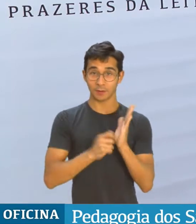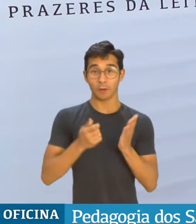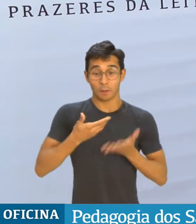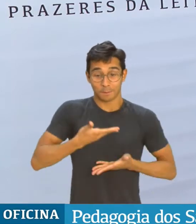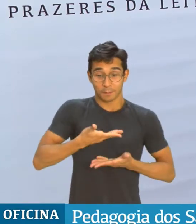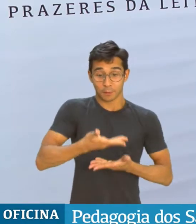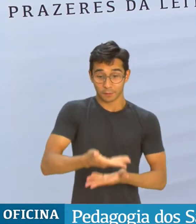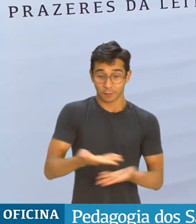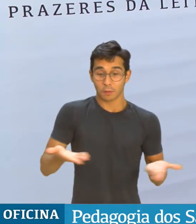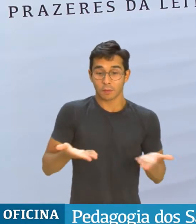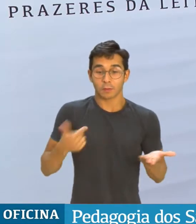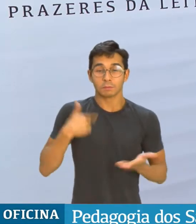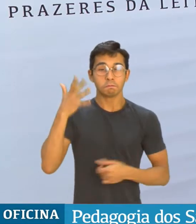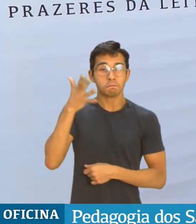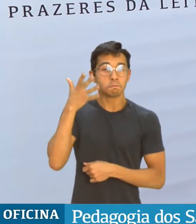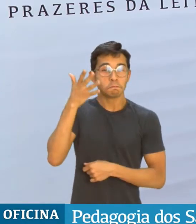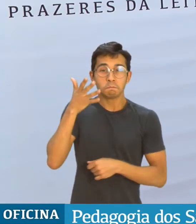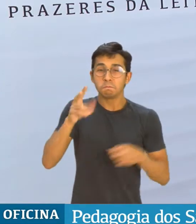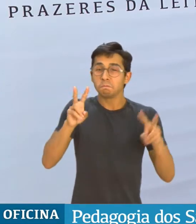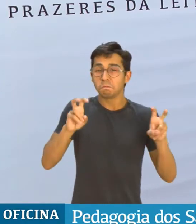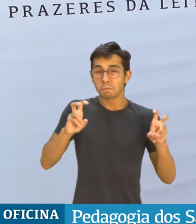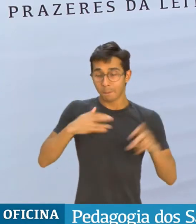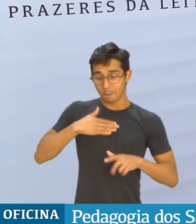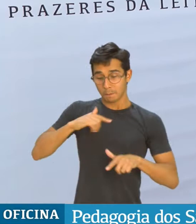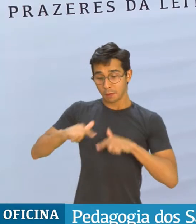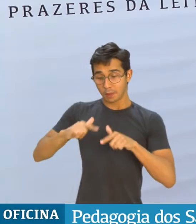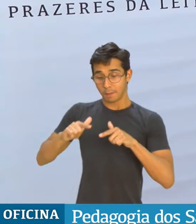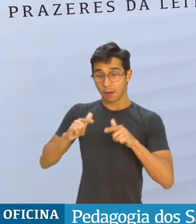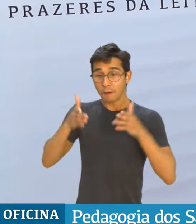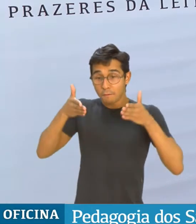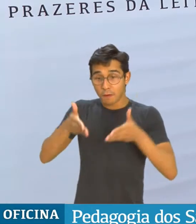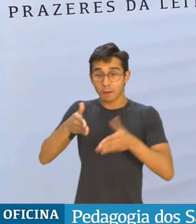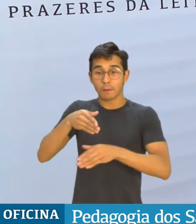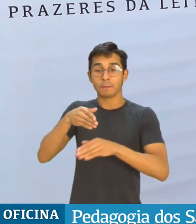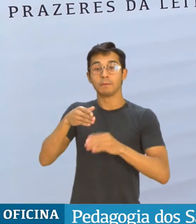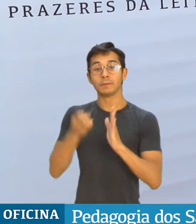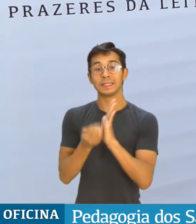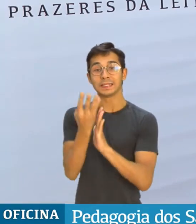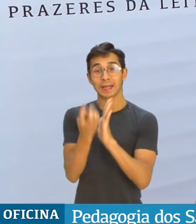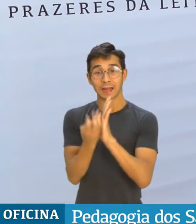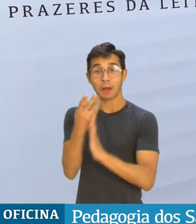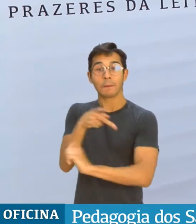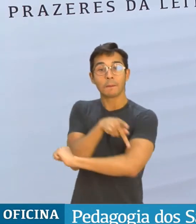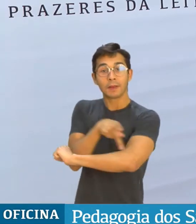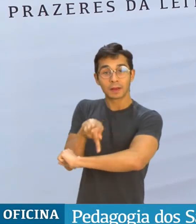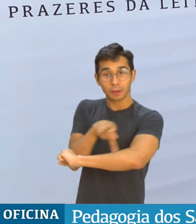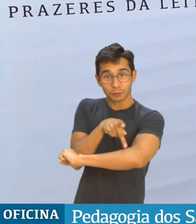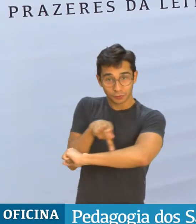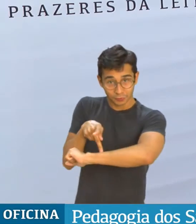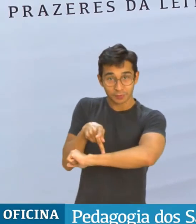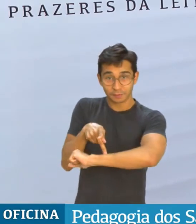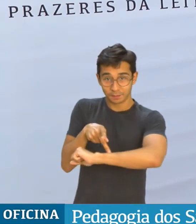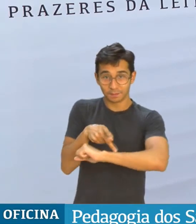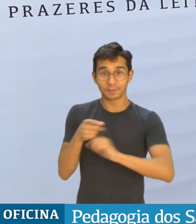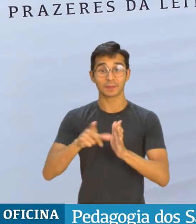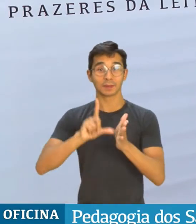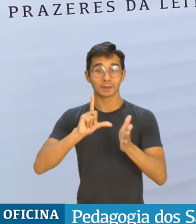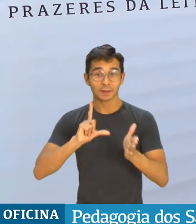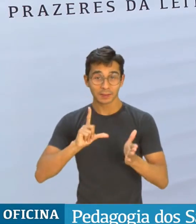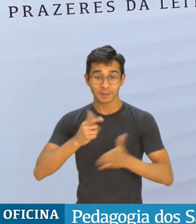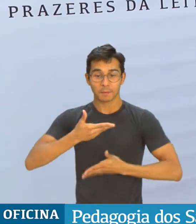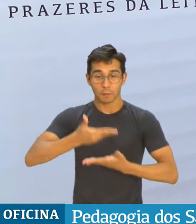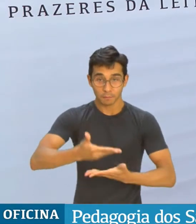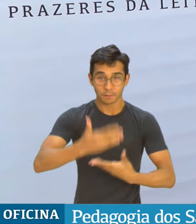para falar um pouco sobre uma parte do meu trabalho, que é o Pedagogia dos Saraus. De antemão, agradecer muito